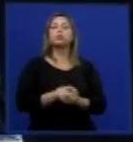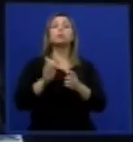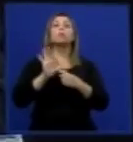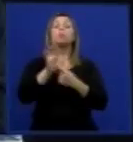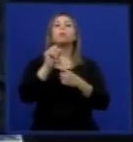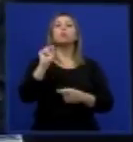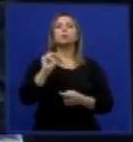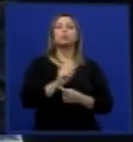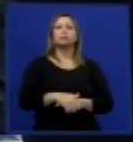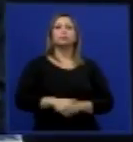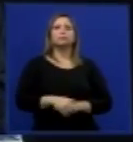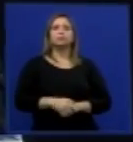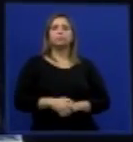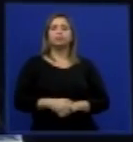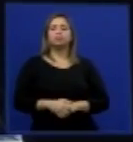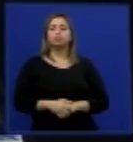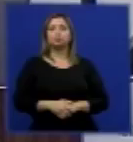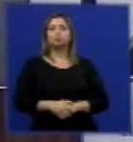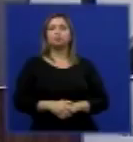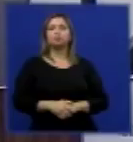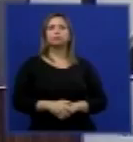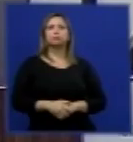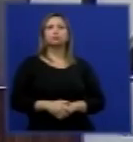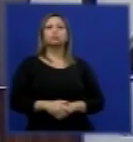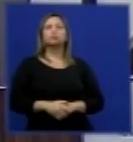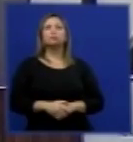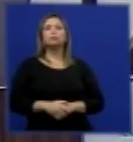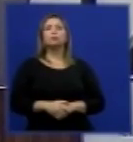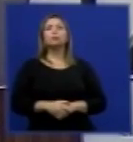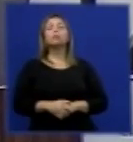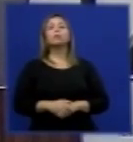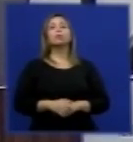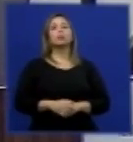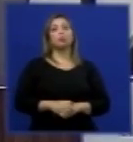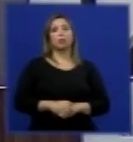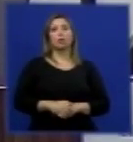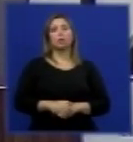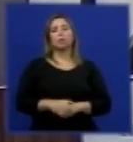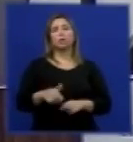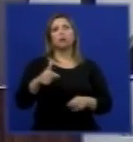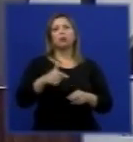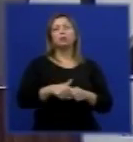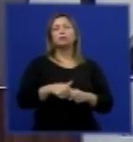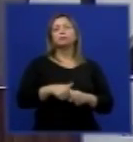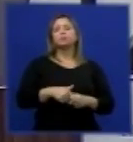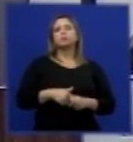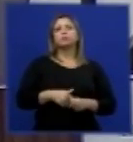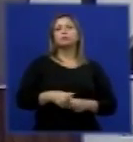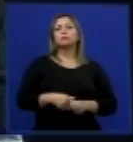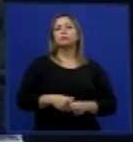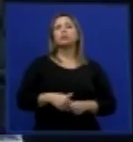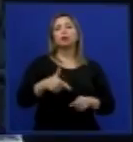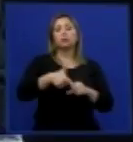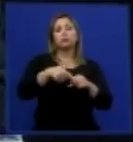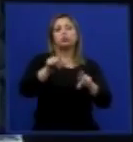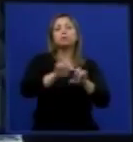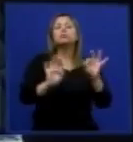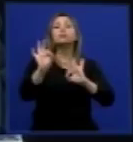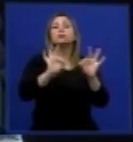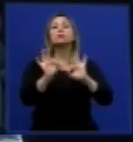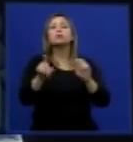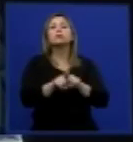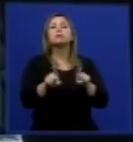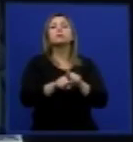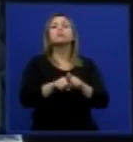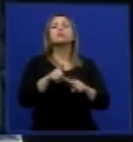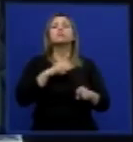seguinte abro aspas a usina de retag figura 5 constitui-se de uma